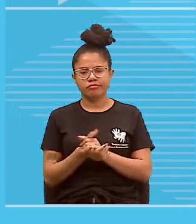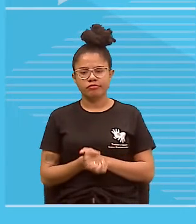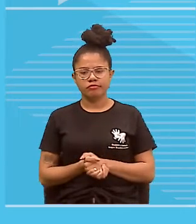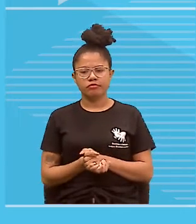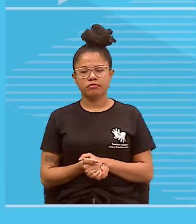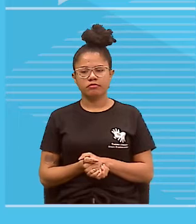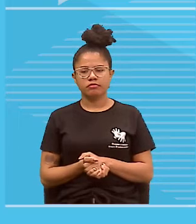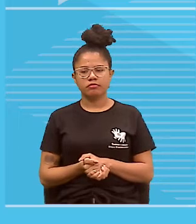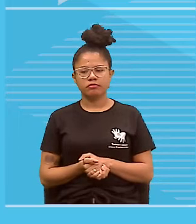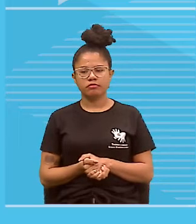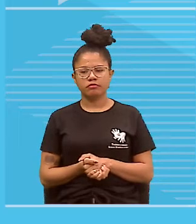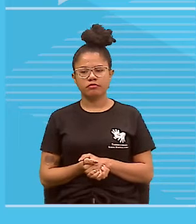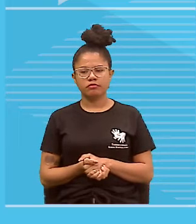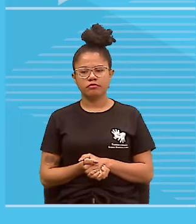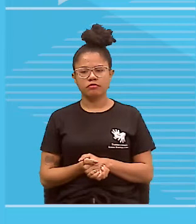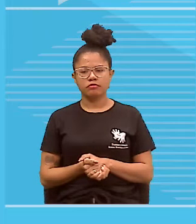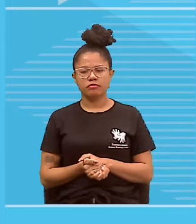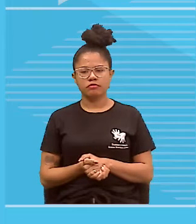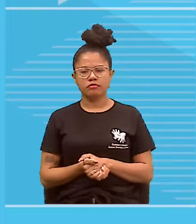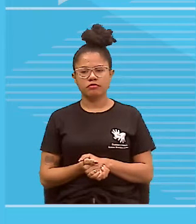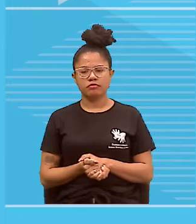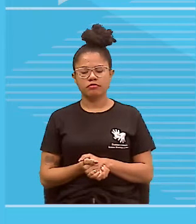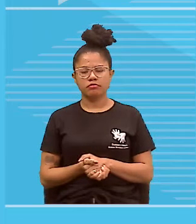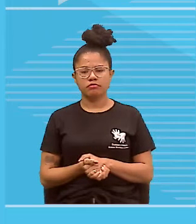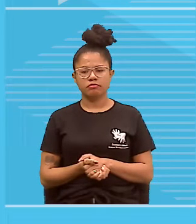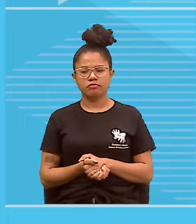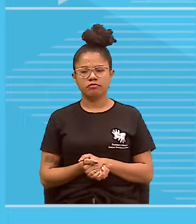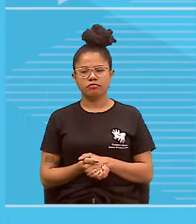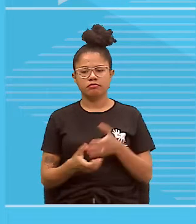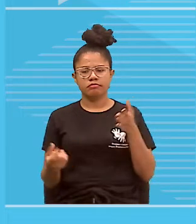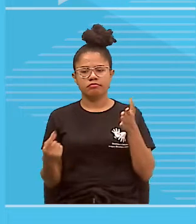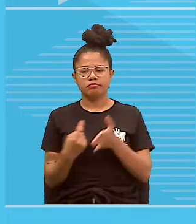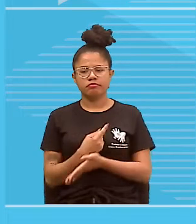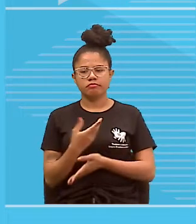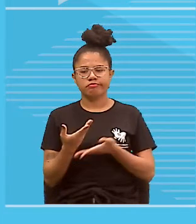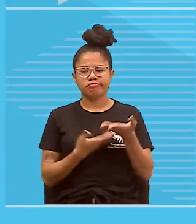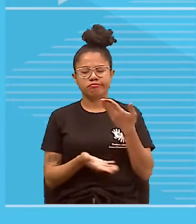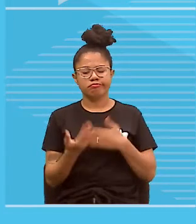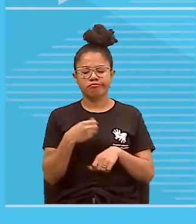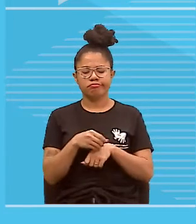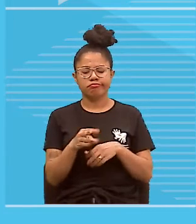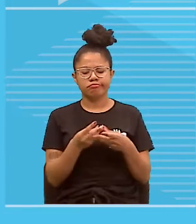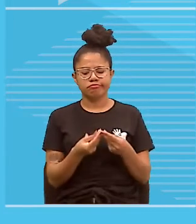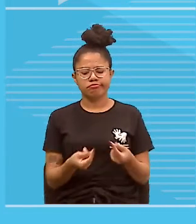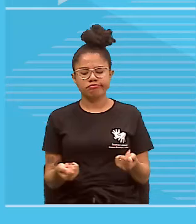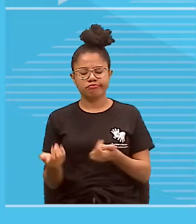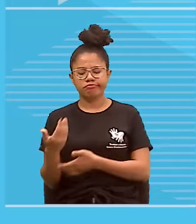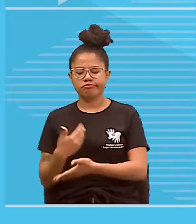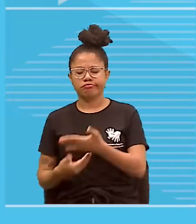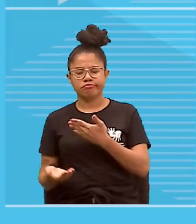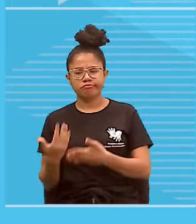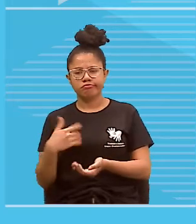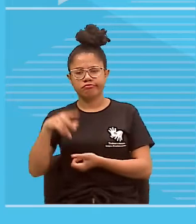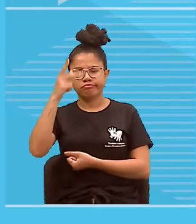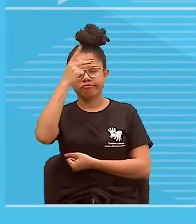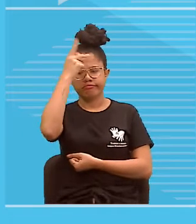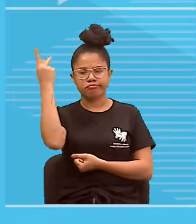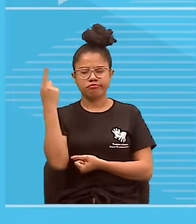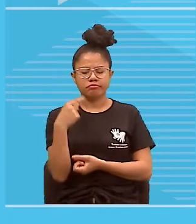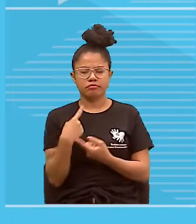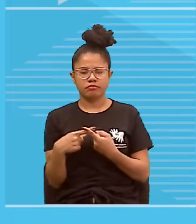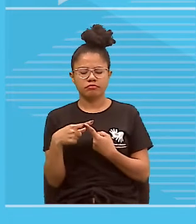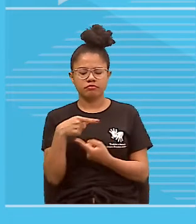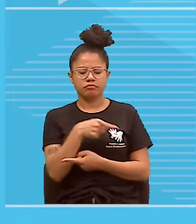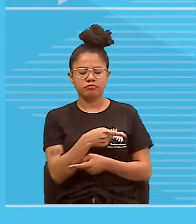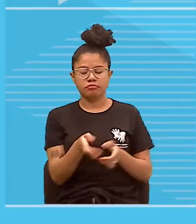ó professora no caso qual seria a ligação dos fós com a evolução dos seres humanos é por conta que esses seres vieram antes